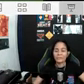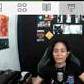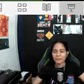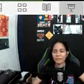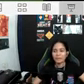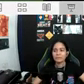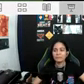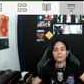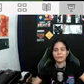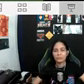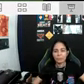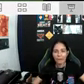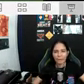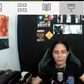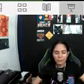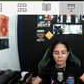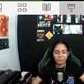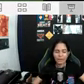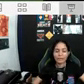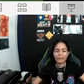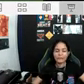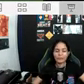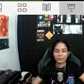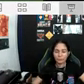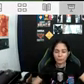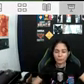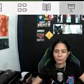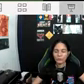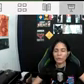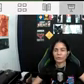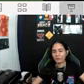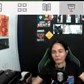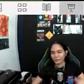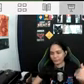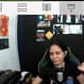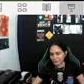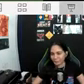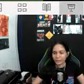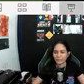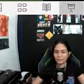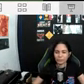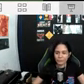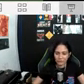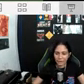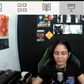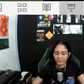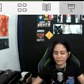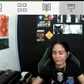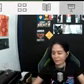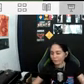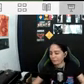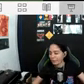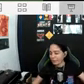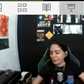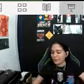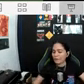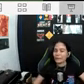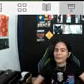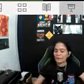eu conseguiria, durante um período, né, de estudo, poderia ser, por exemplo, o semestre